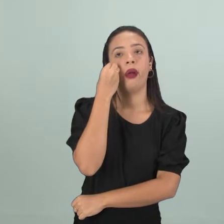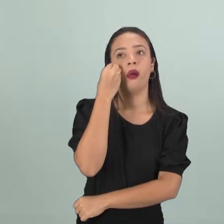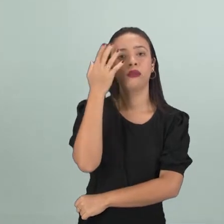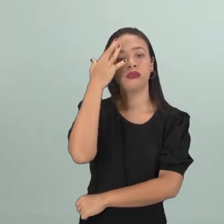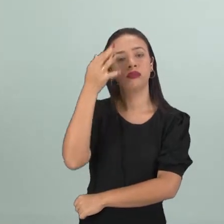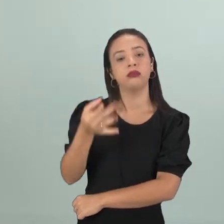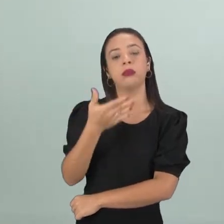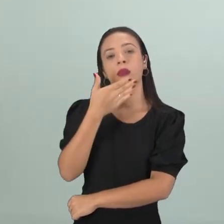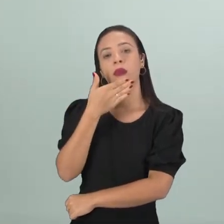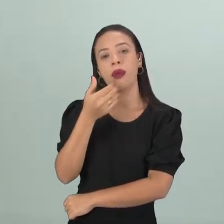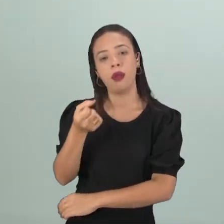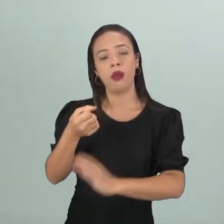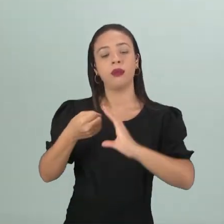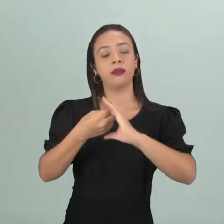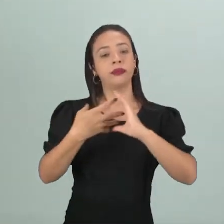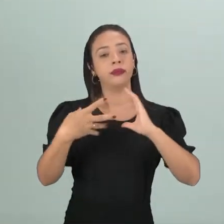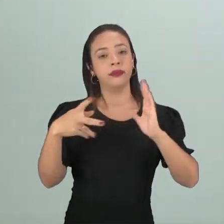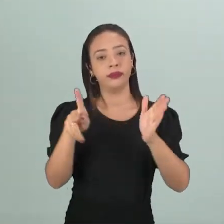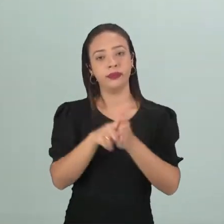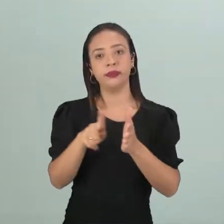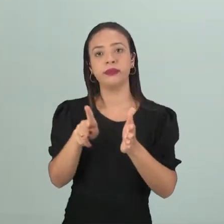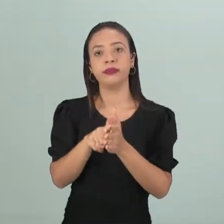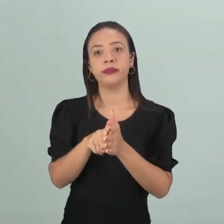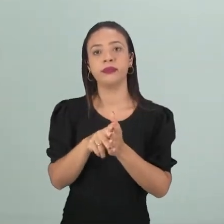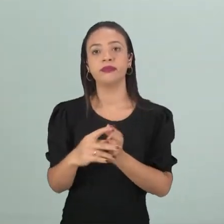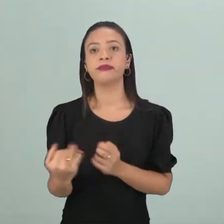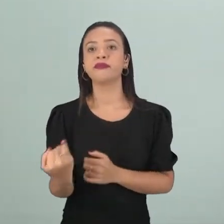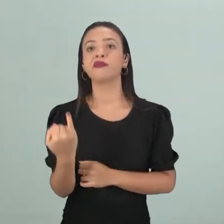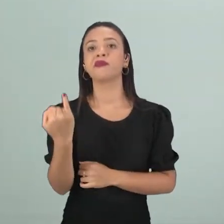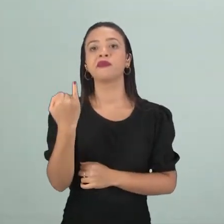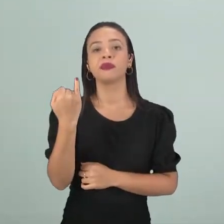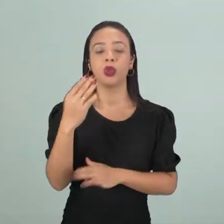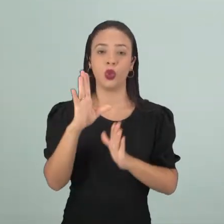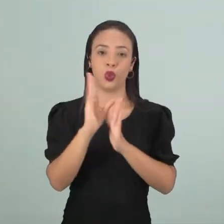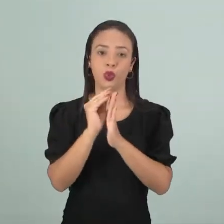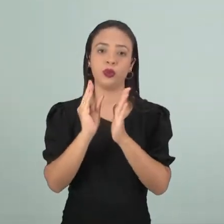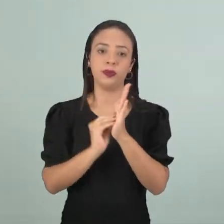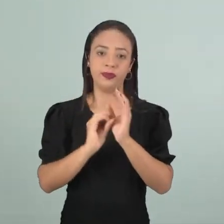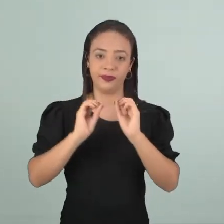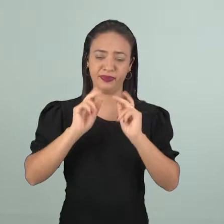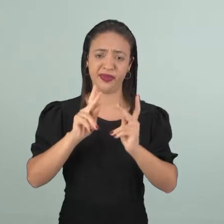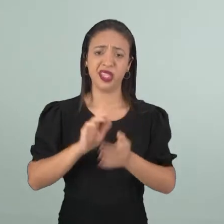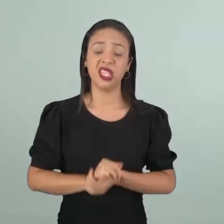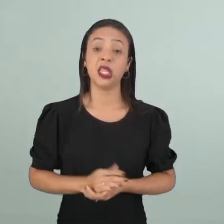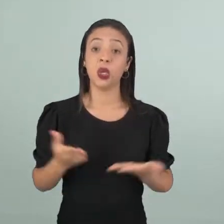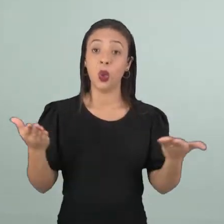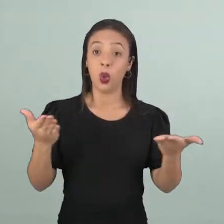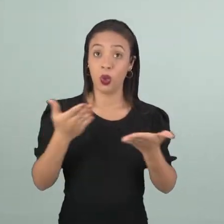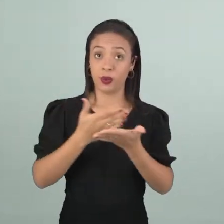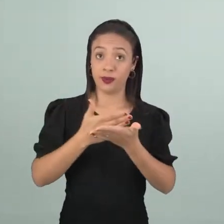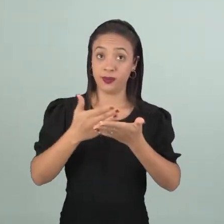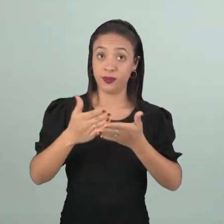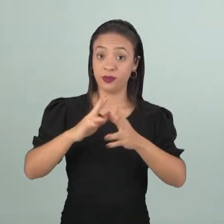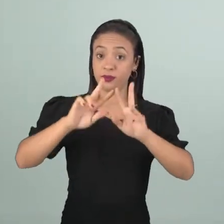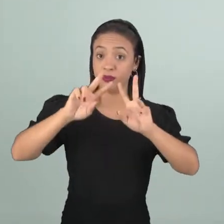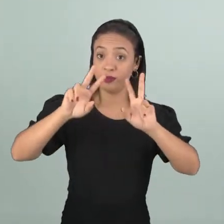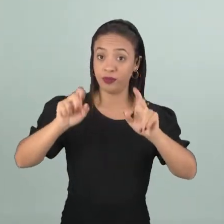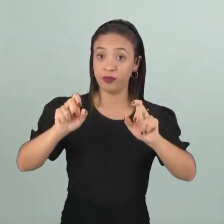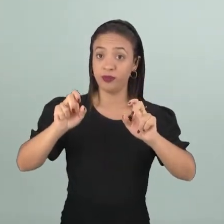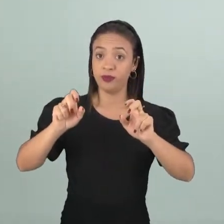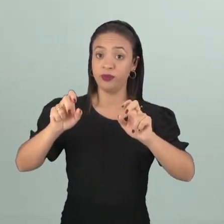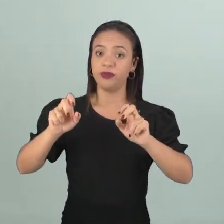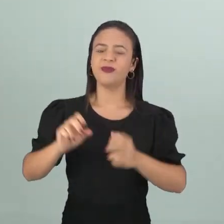alguns aspectos, algumas habilidades fundamentais desses conteúdos, certo? Então a gente vai iniciar falando de um